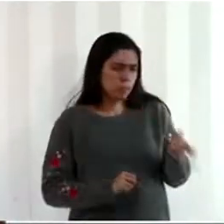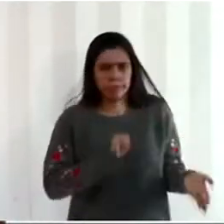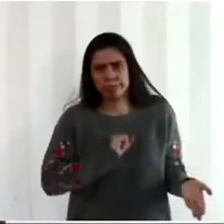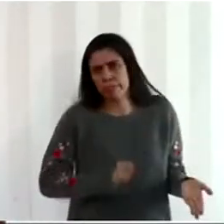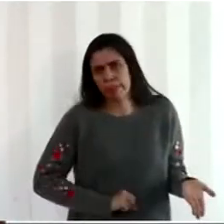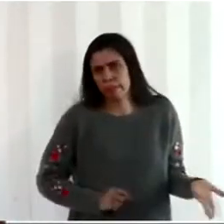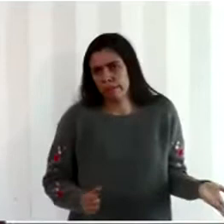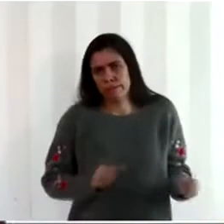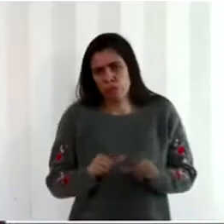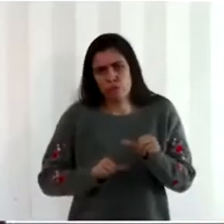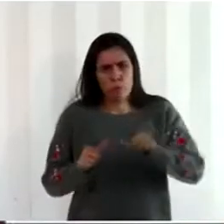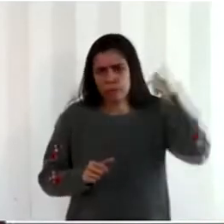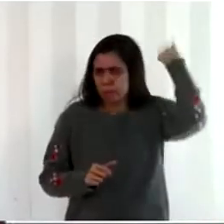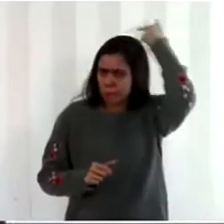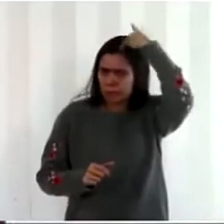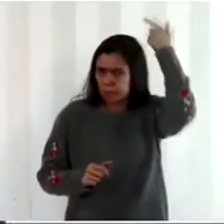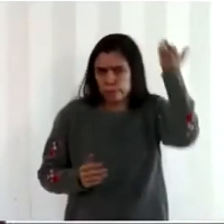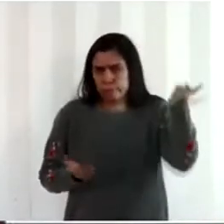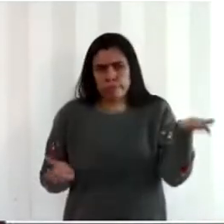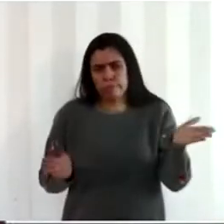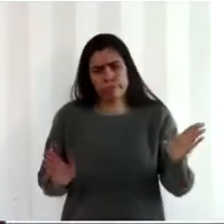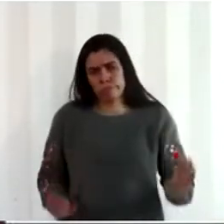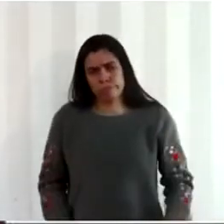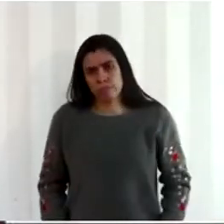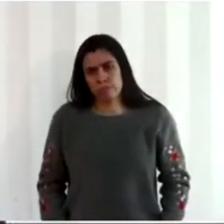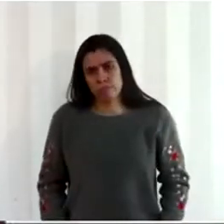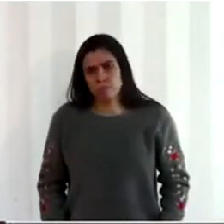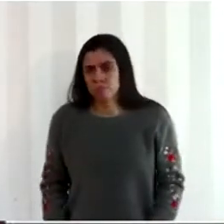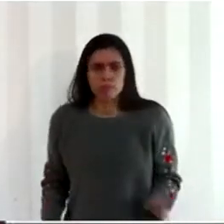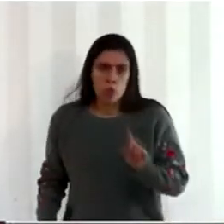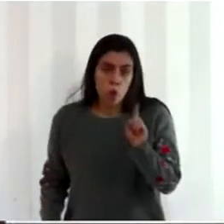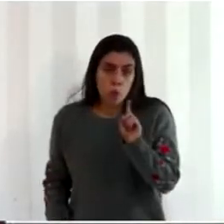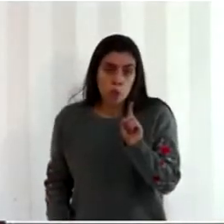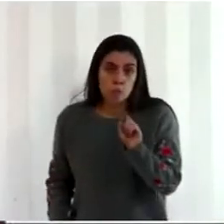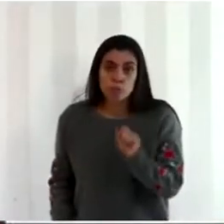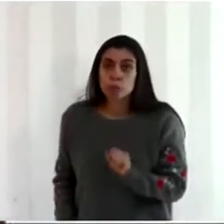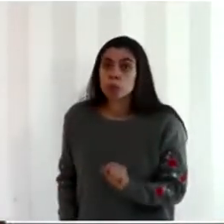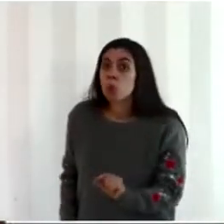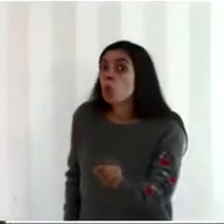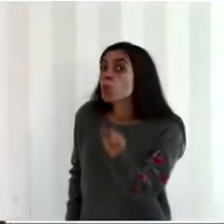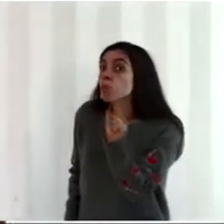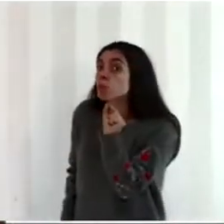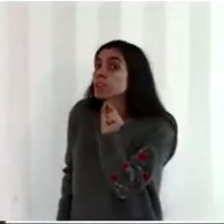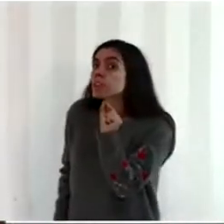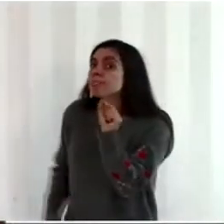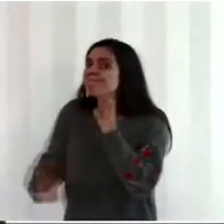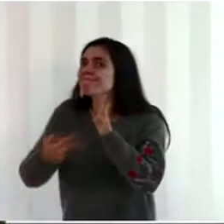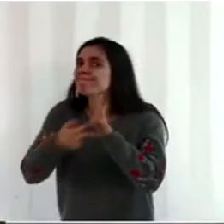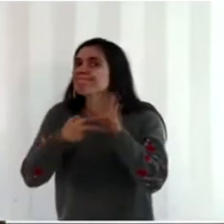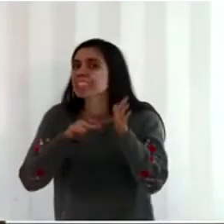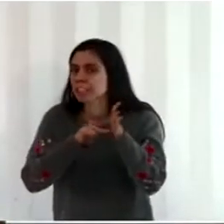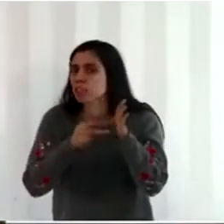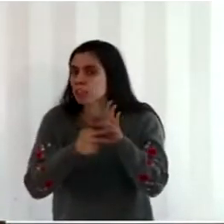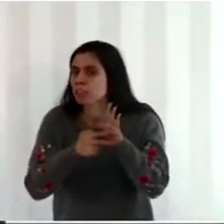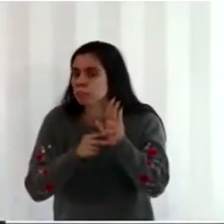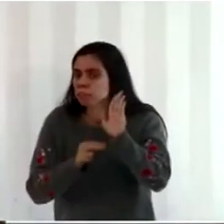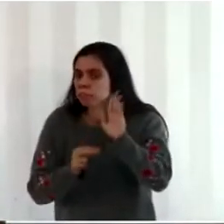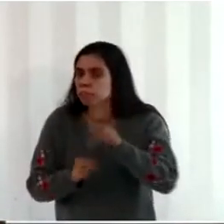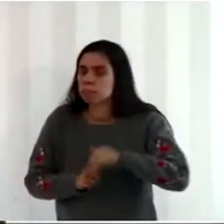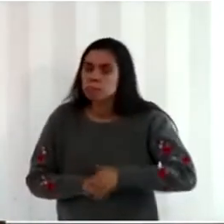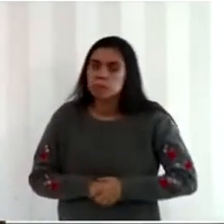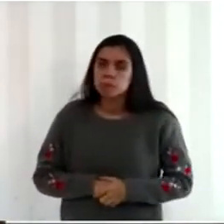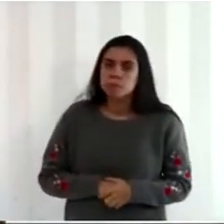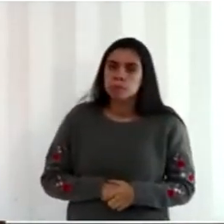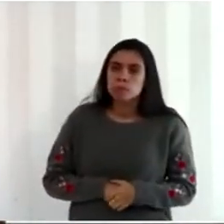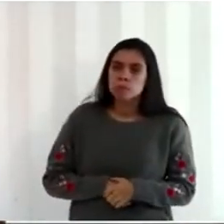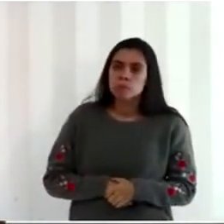O que isso significa, irmãos? No momento em que o povo apresentava para sacrifício, para holocausto, os animais, o